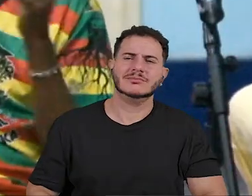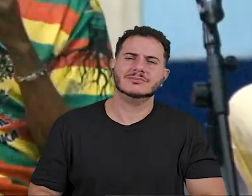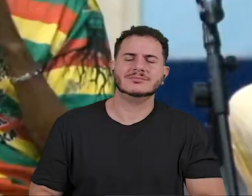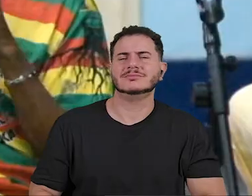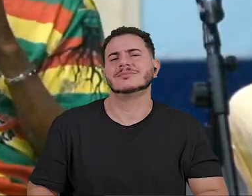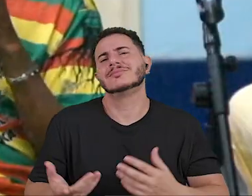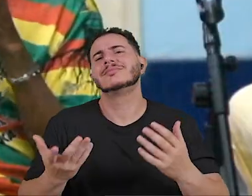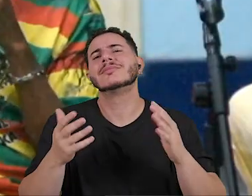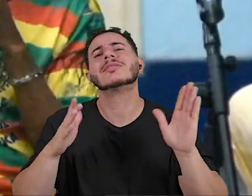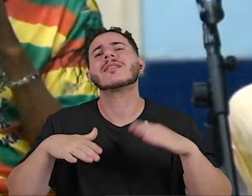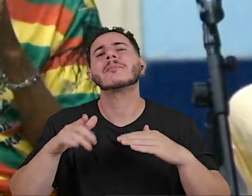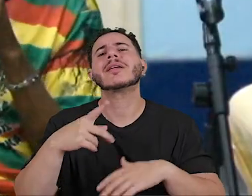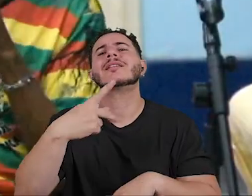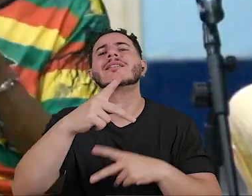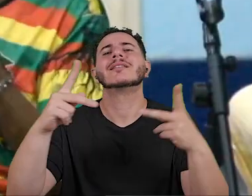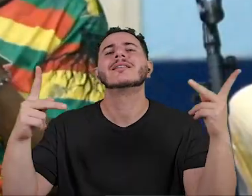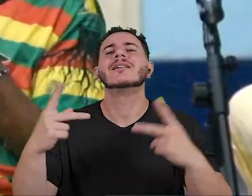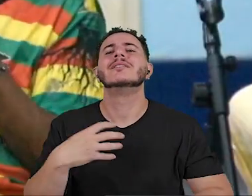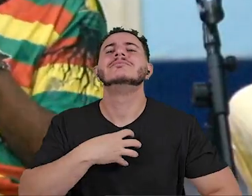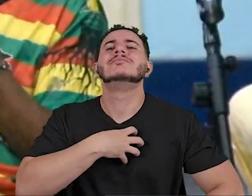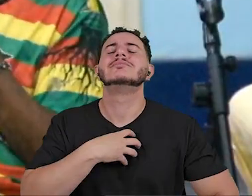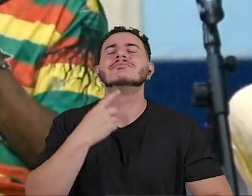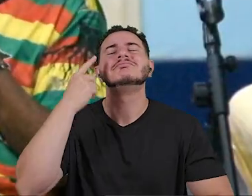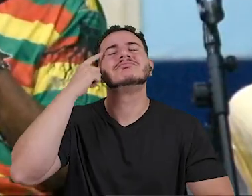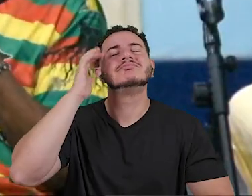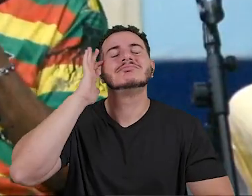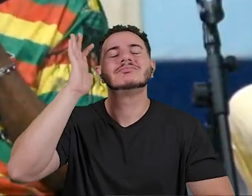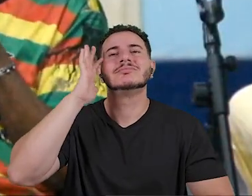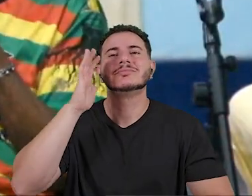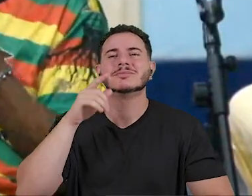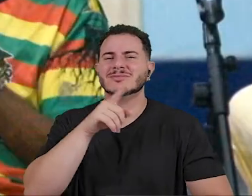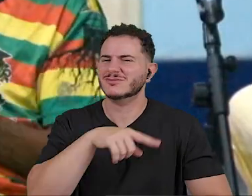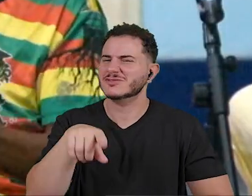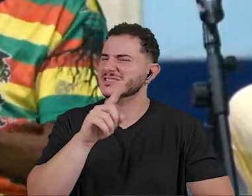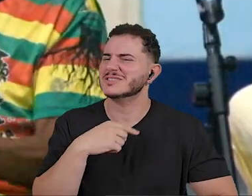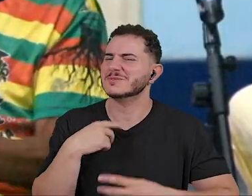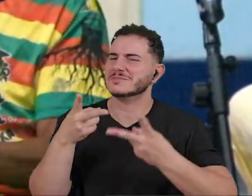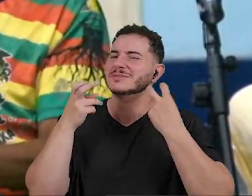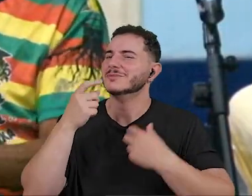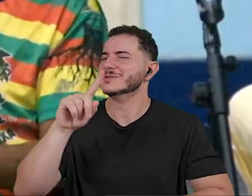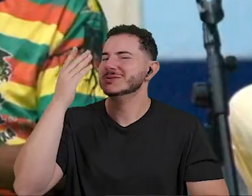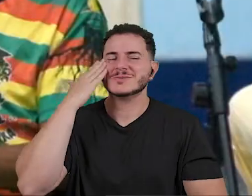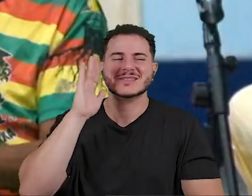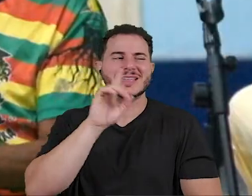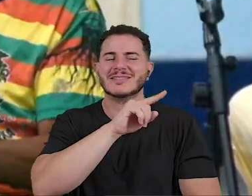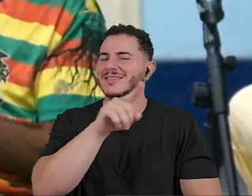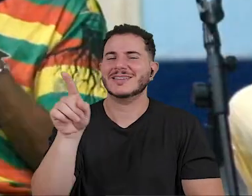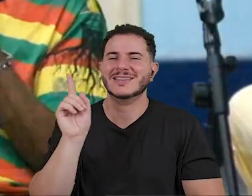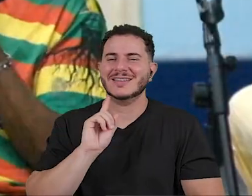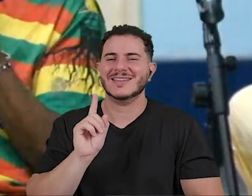Não entendi, não. Ô Valdo, você começa pela melodia ou pela letra?